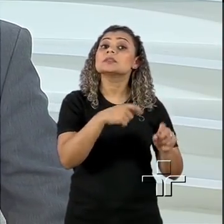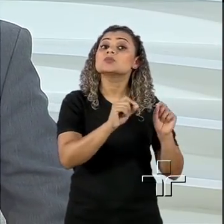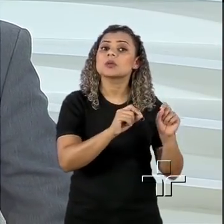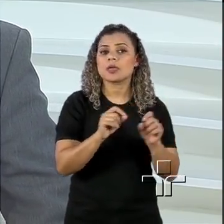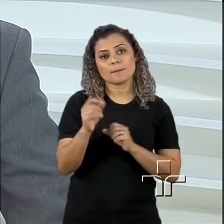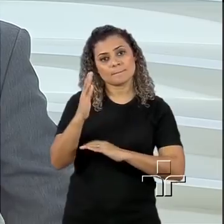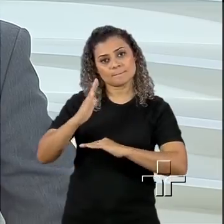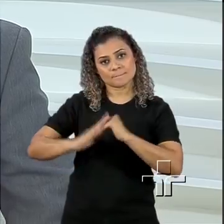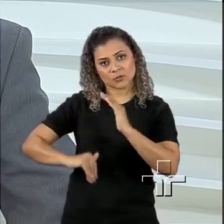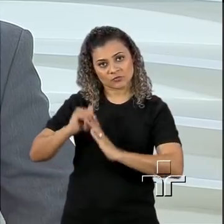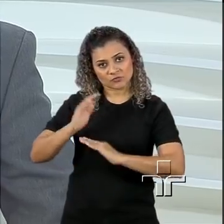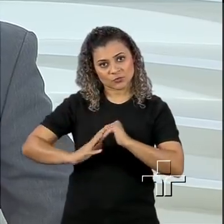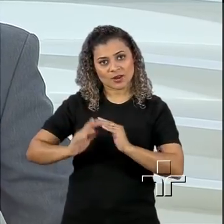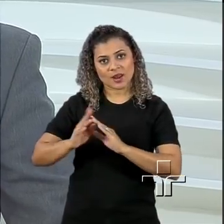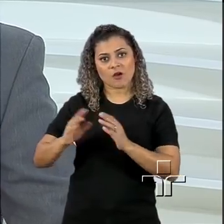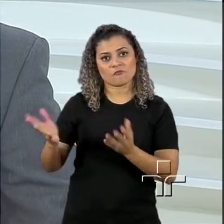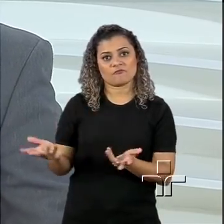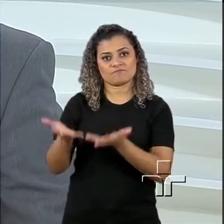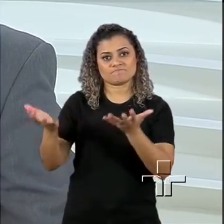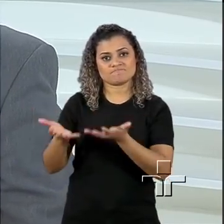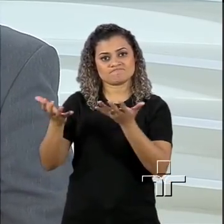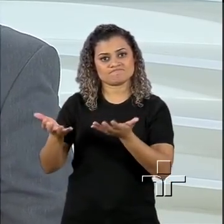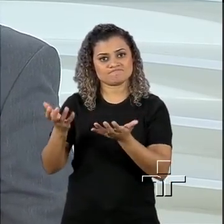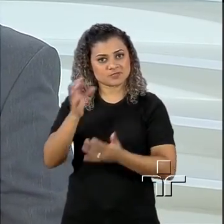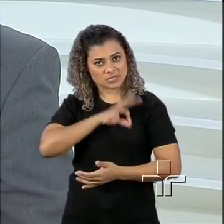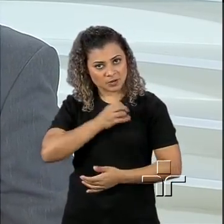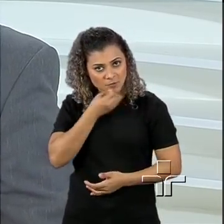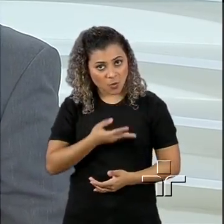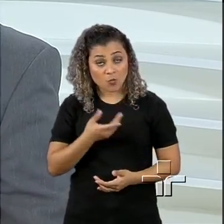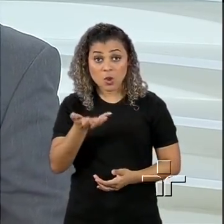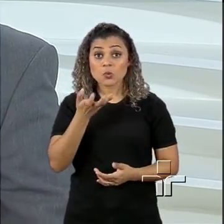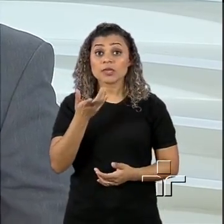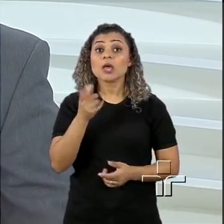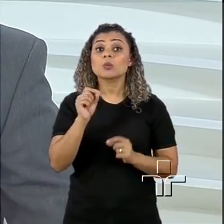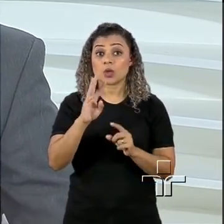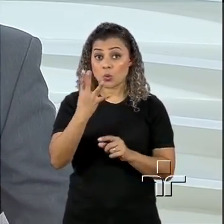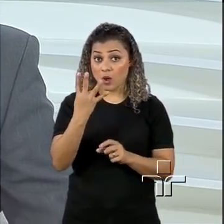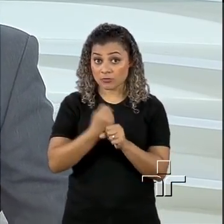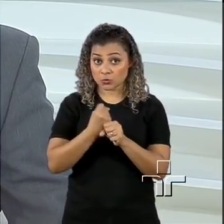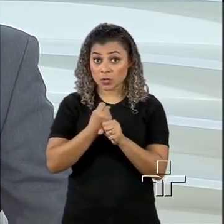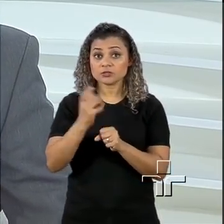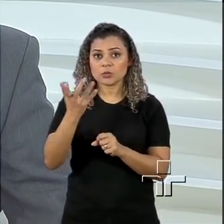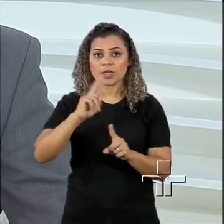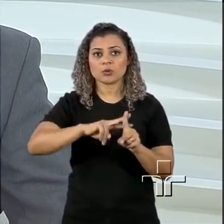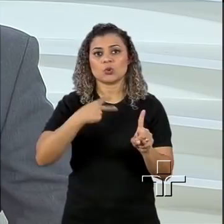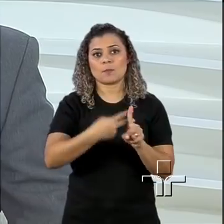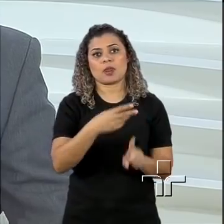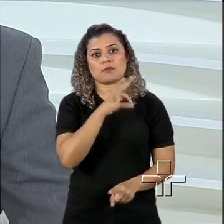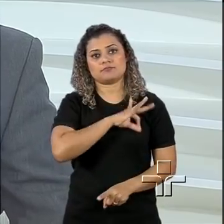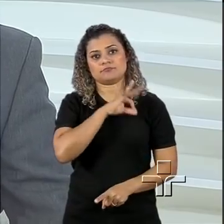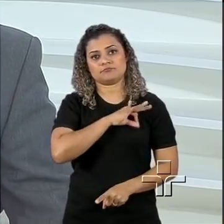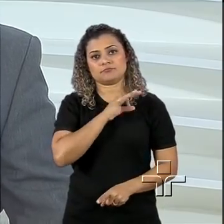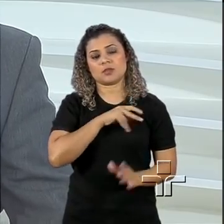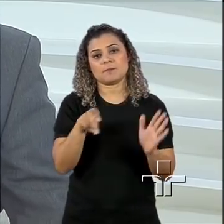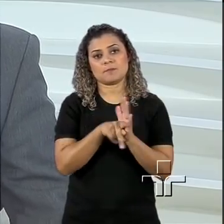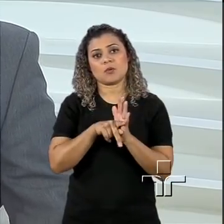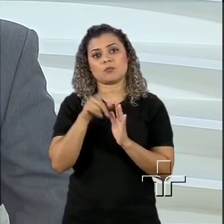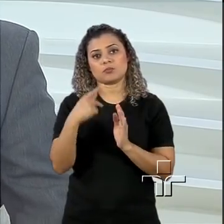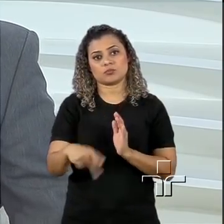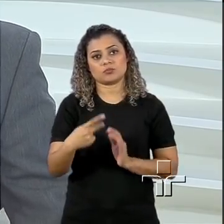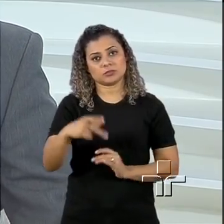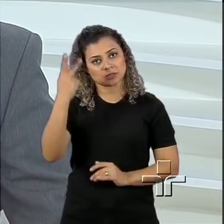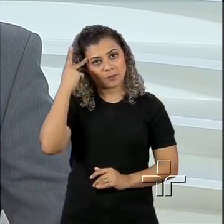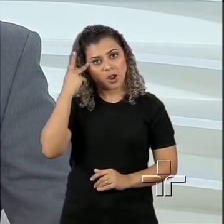profissionais valorizados. Então, uma das medidas, em 4 anos, eu vou dobrar o salário inicial dos professores da Rede Estadual de São Paulo,